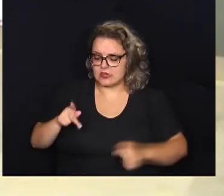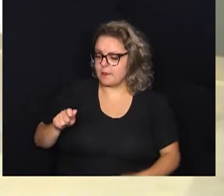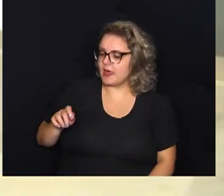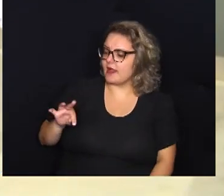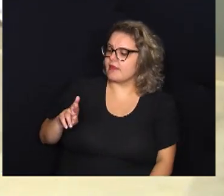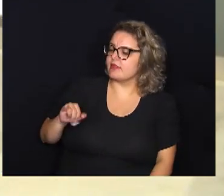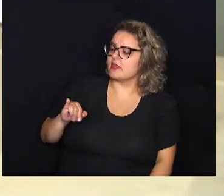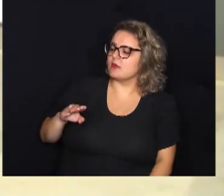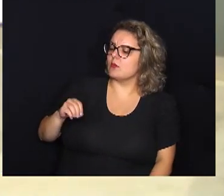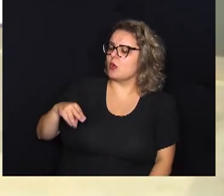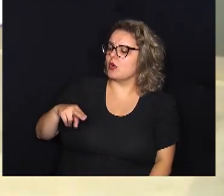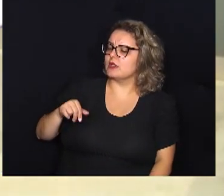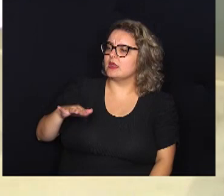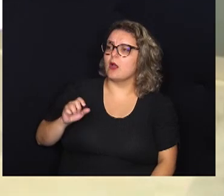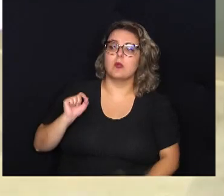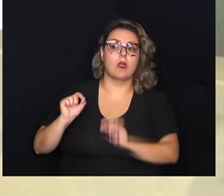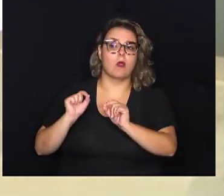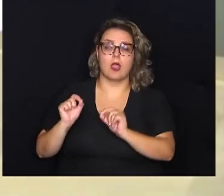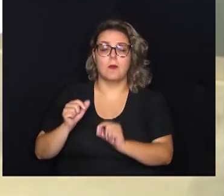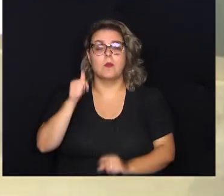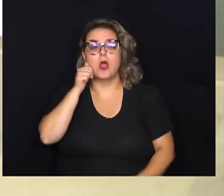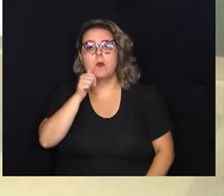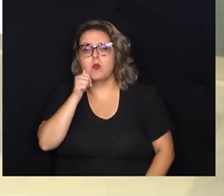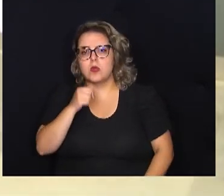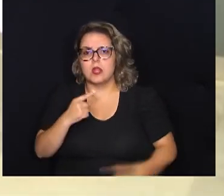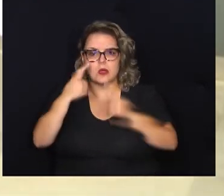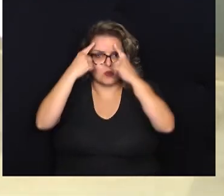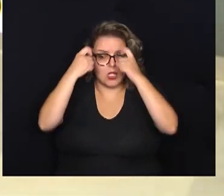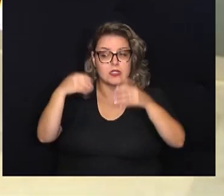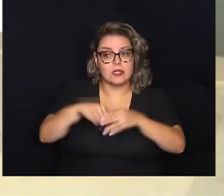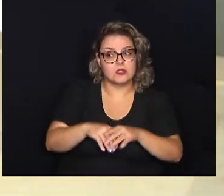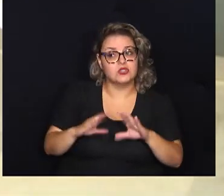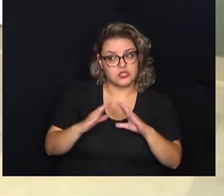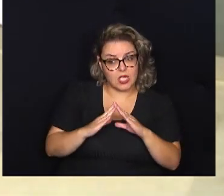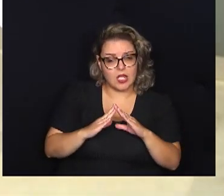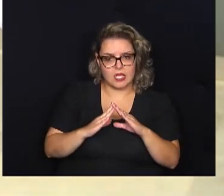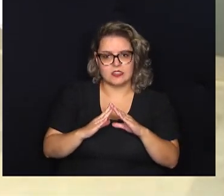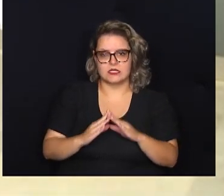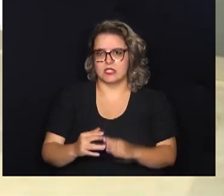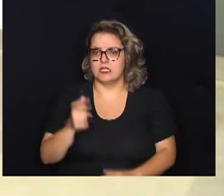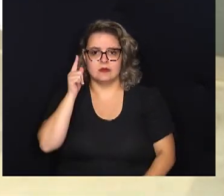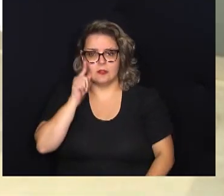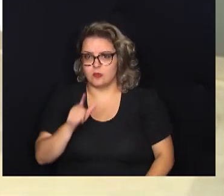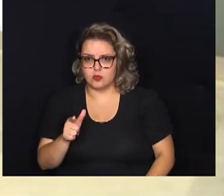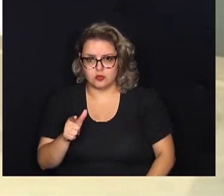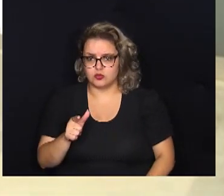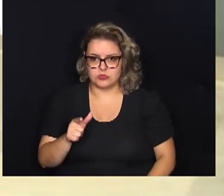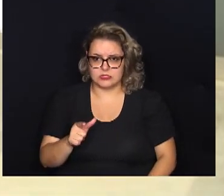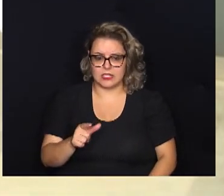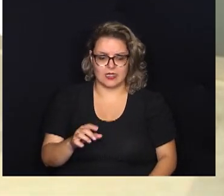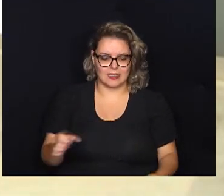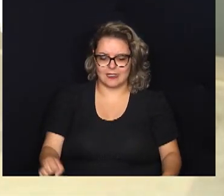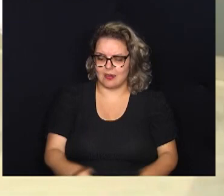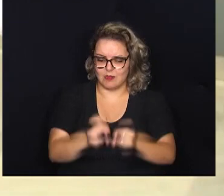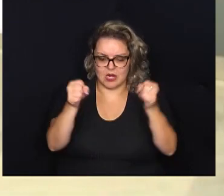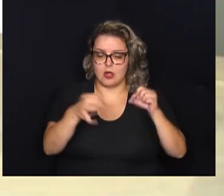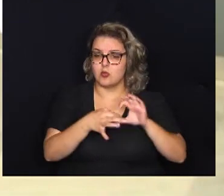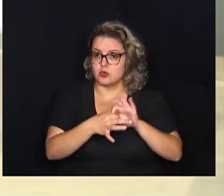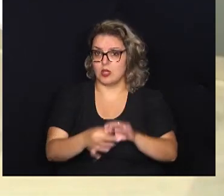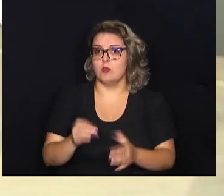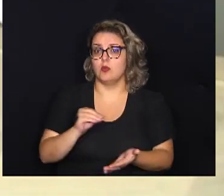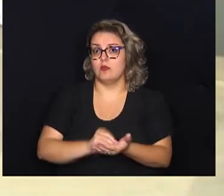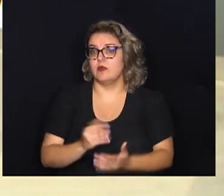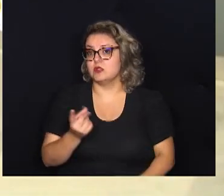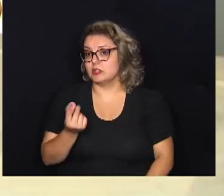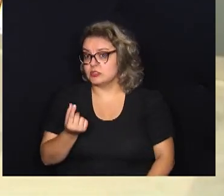seria o quê? A mulher que está em uma situação de violência dentro de casa não consegue sair daquele ciclo por falta de